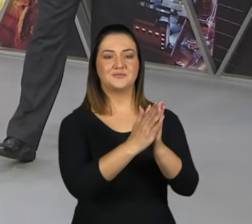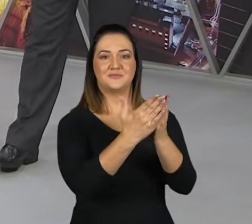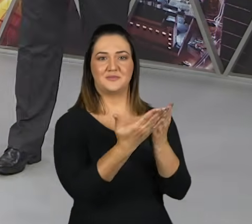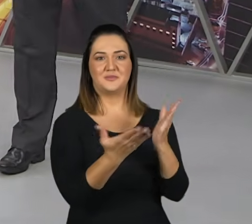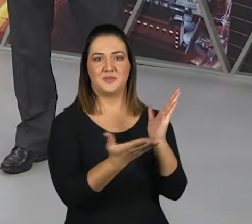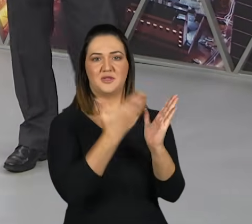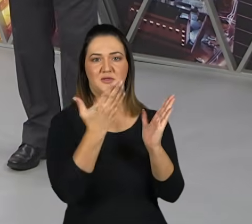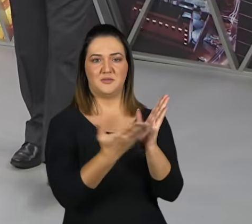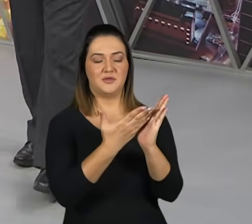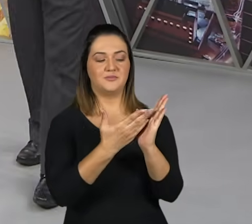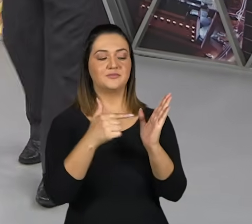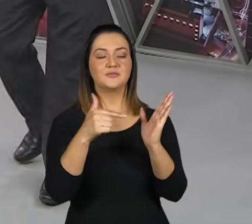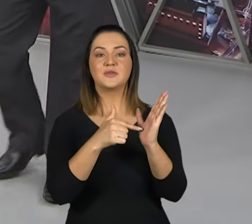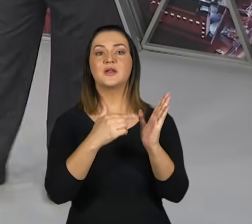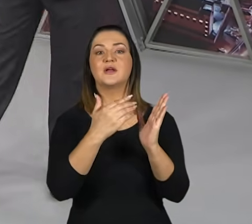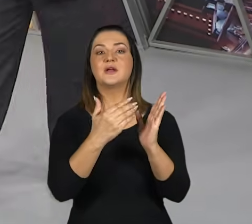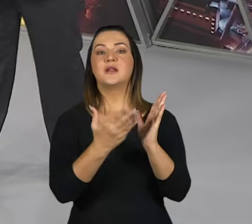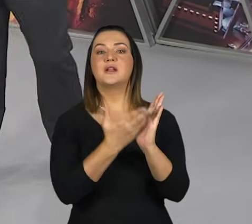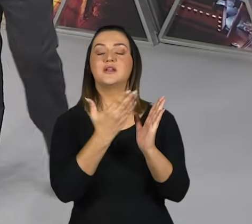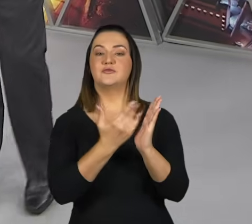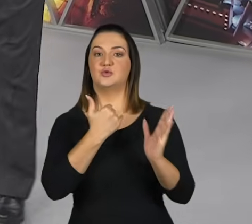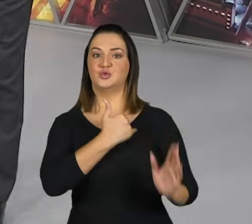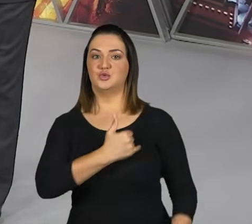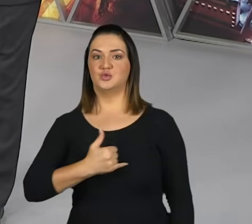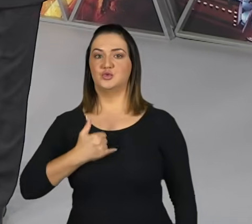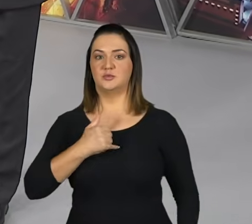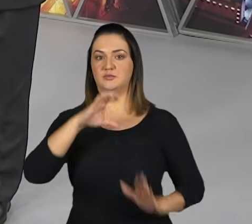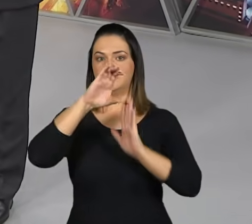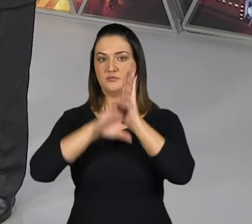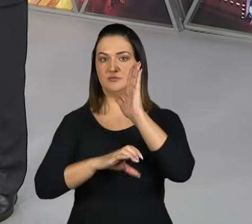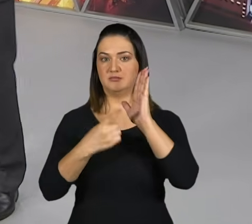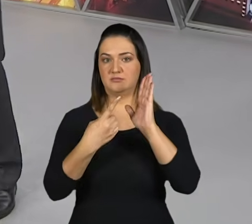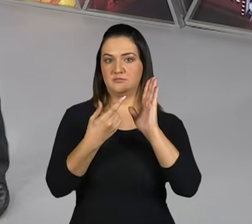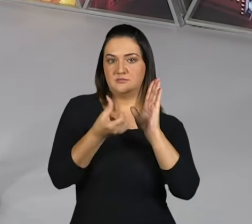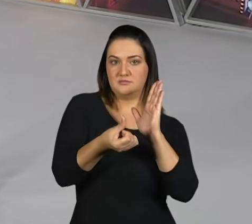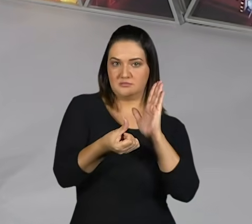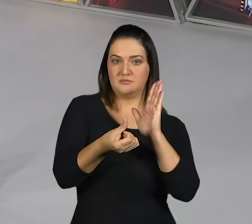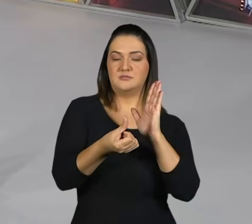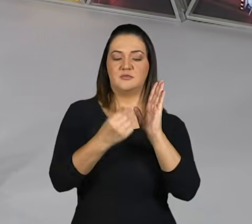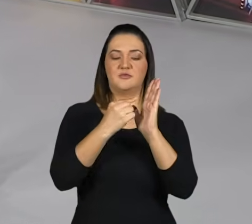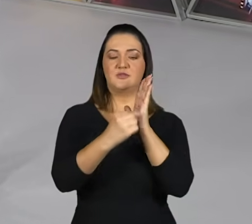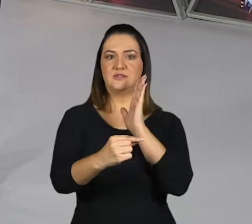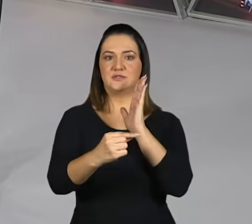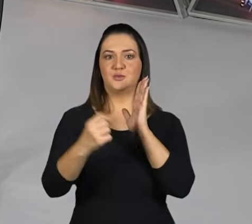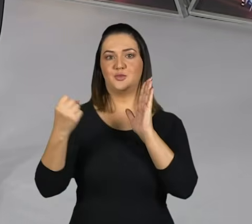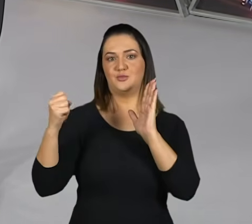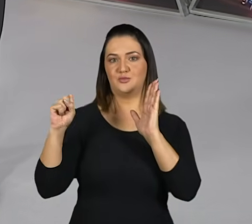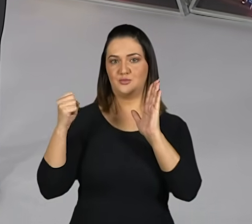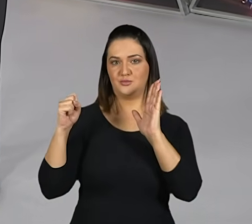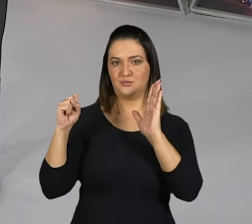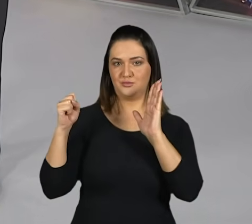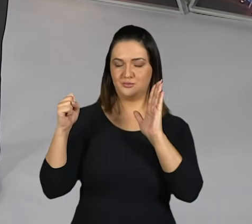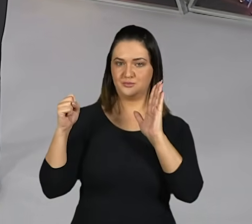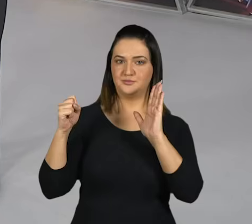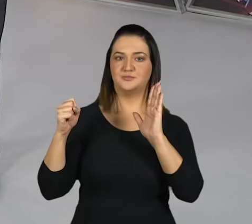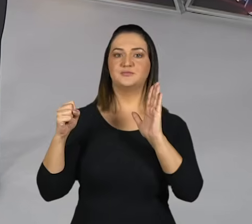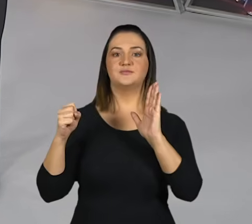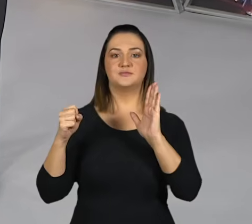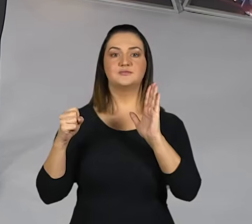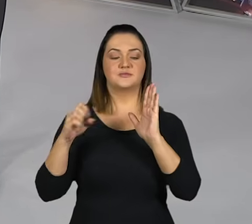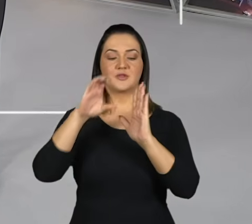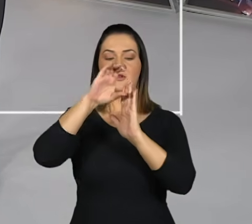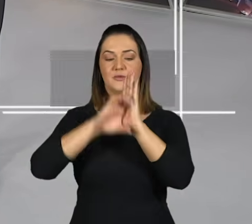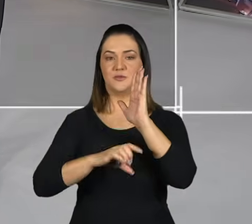Abra a Bíblia comigo, por favor, no Evangelho de João, no capítulo 16, e vamos ler o versículo número 8. Olha